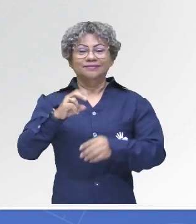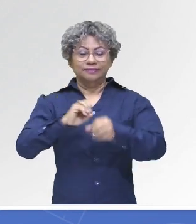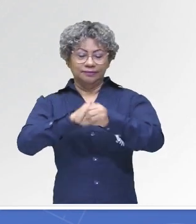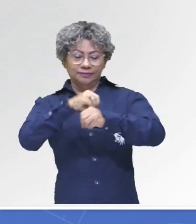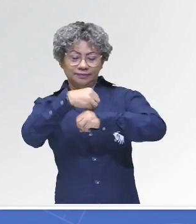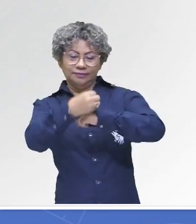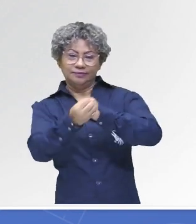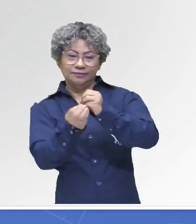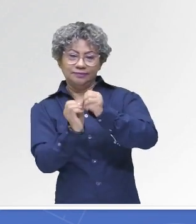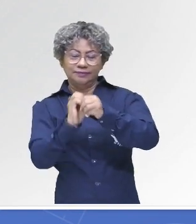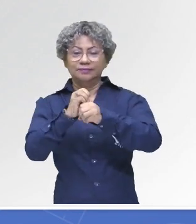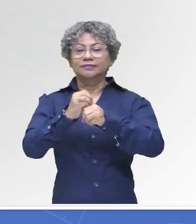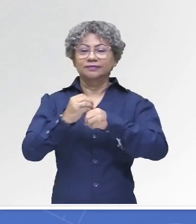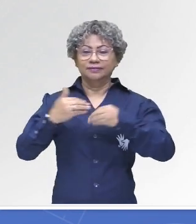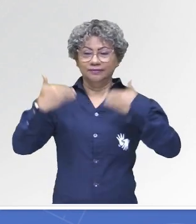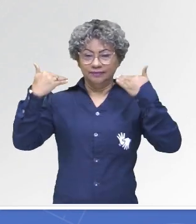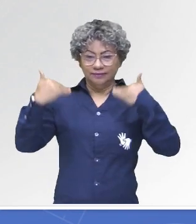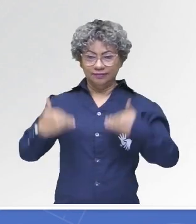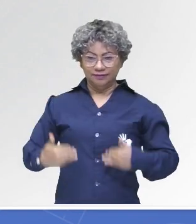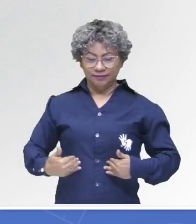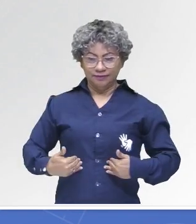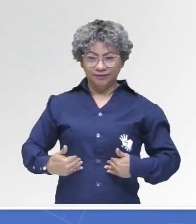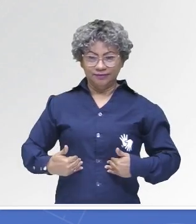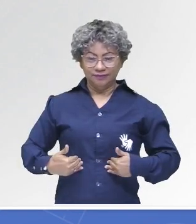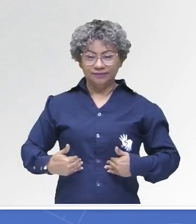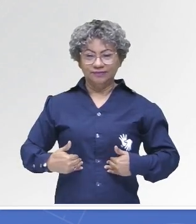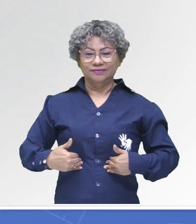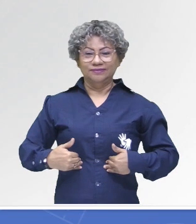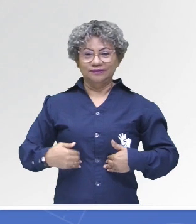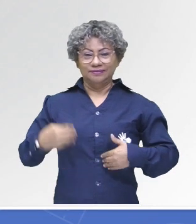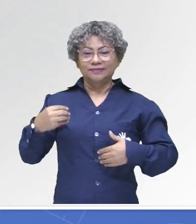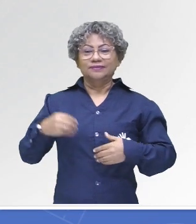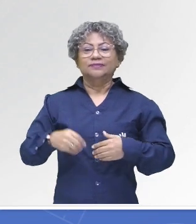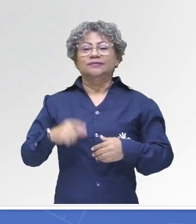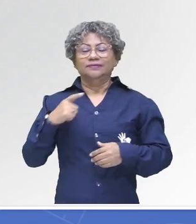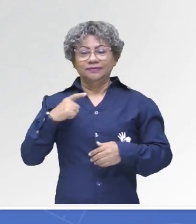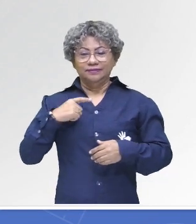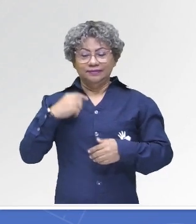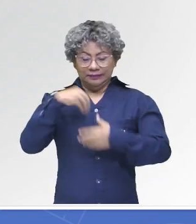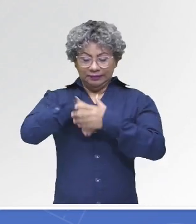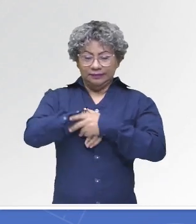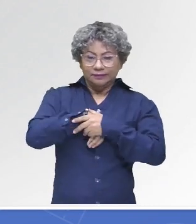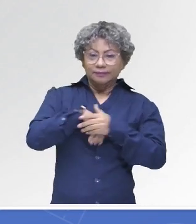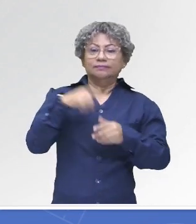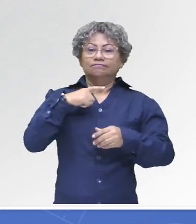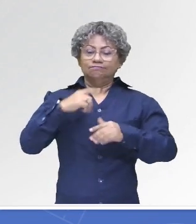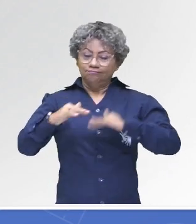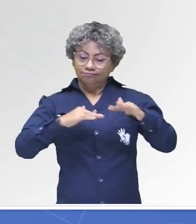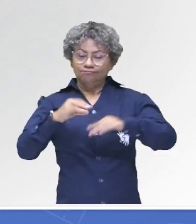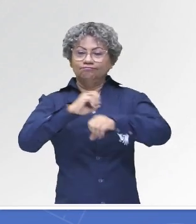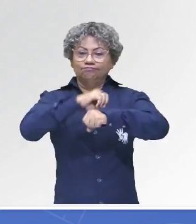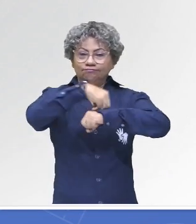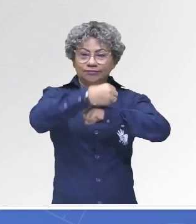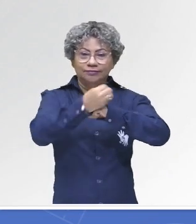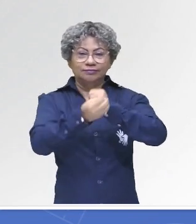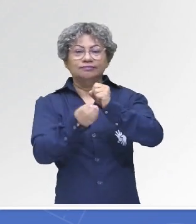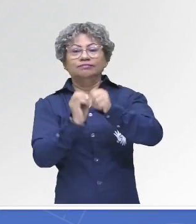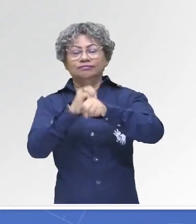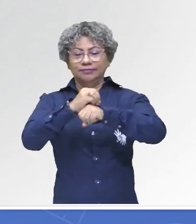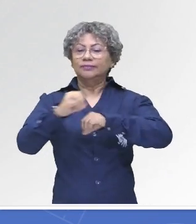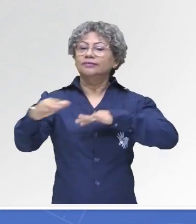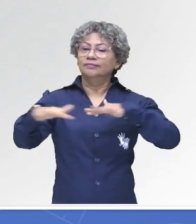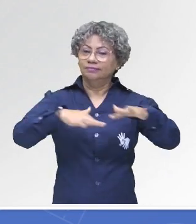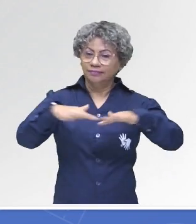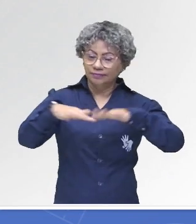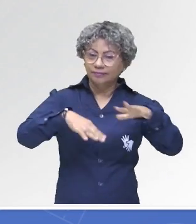vocês, é a energia cinética média translacional das moléculas, não é? Ou seja, energia cinética de movimento